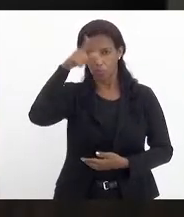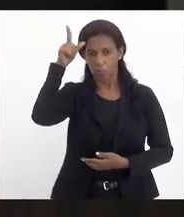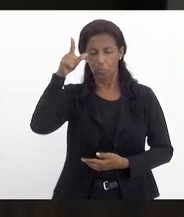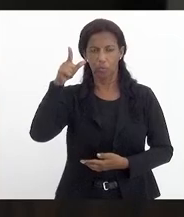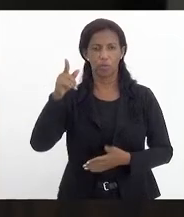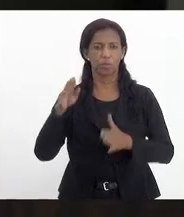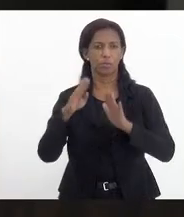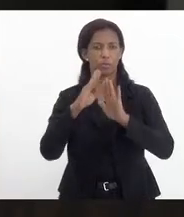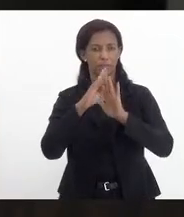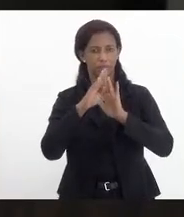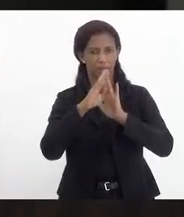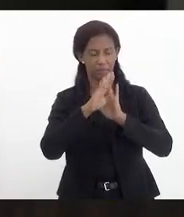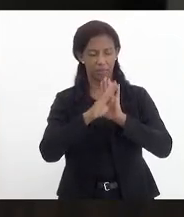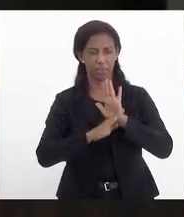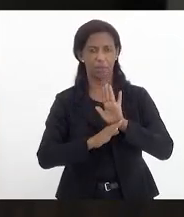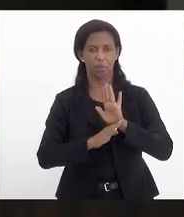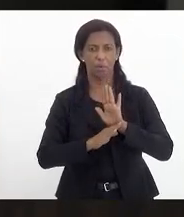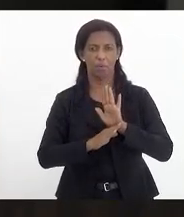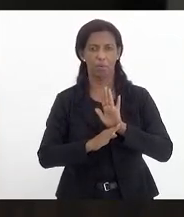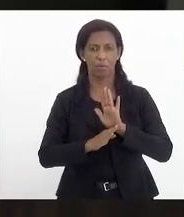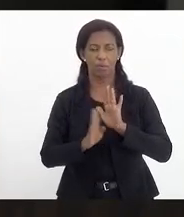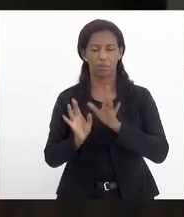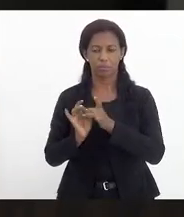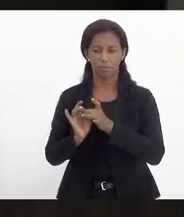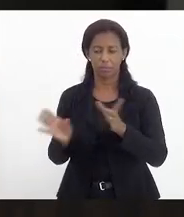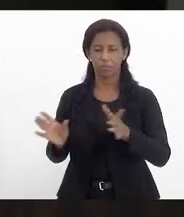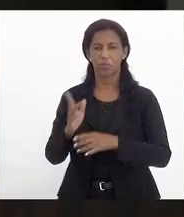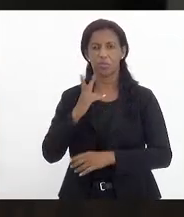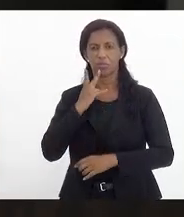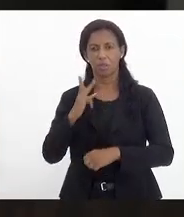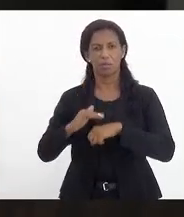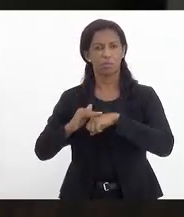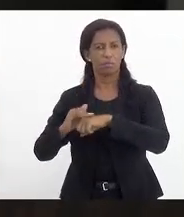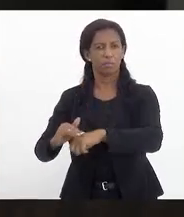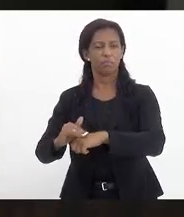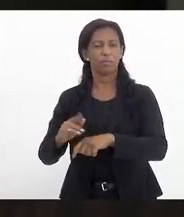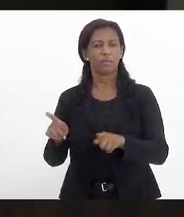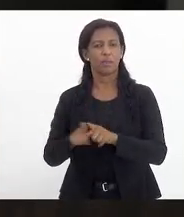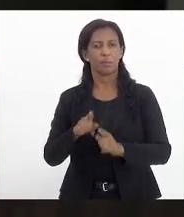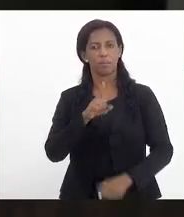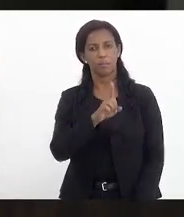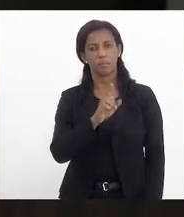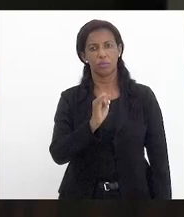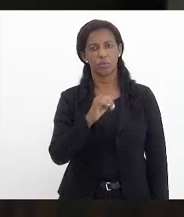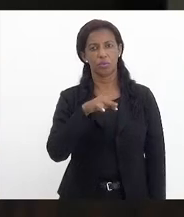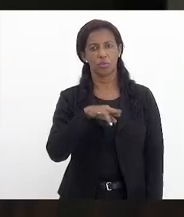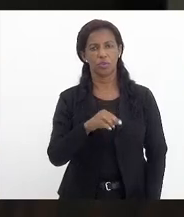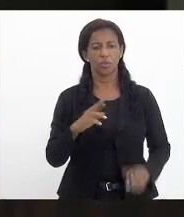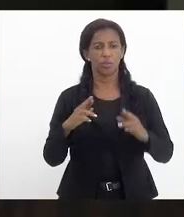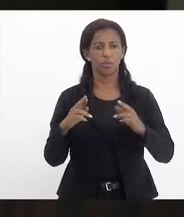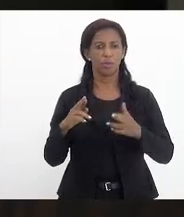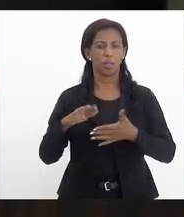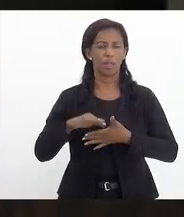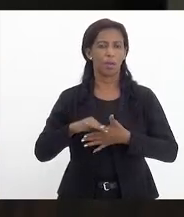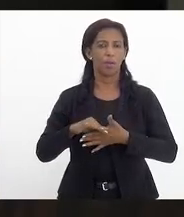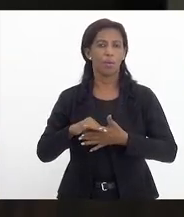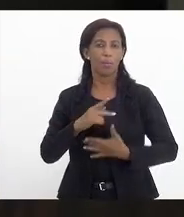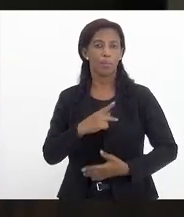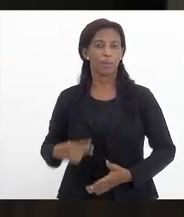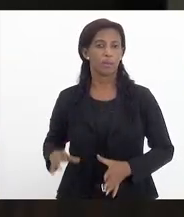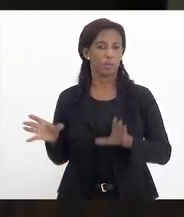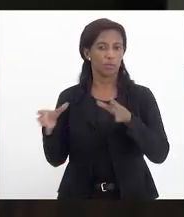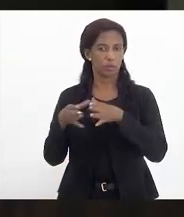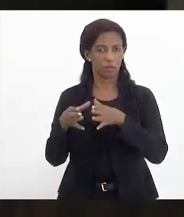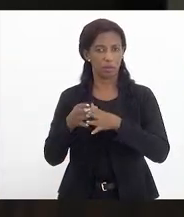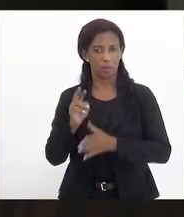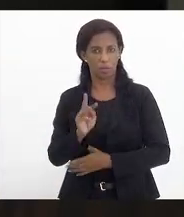questão de ordem, mas já vou aqui deliberar. Chamei, já falei com o deputado Marcelo Dino, que é o presidente da Comissão de Emendas Constitucionais e Vetos,